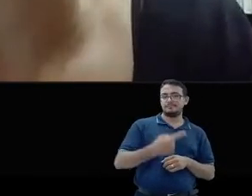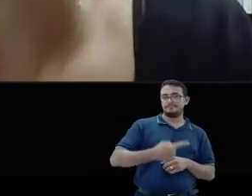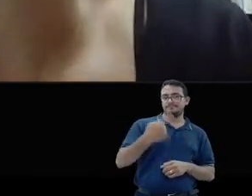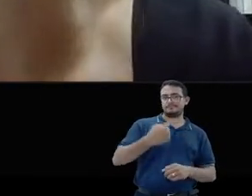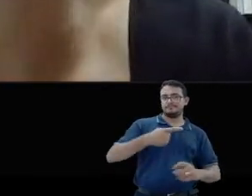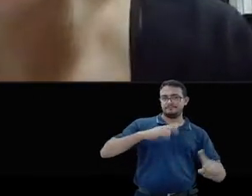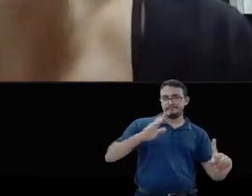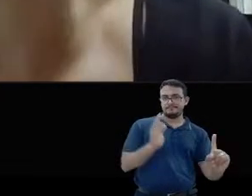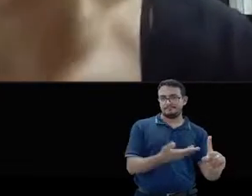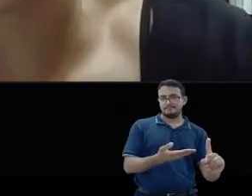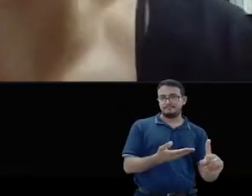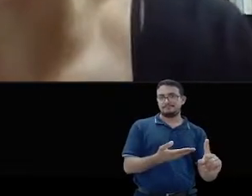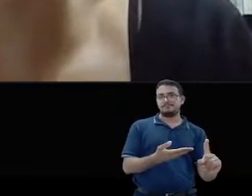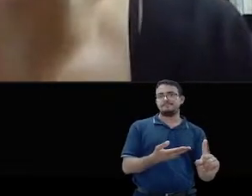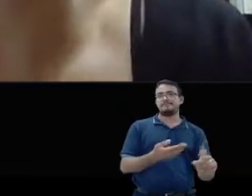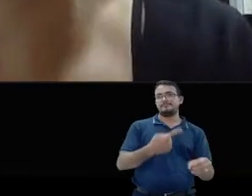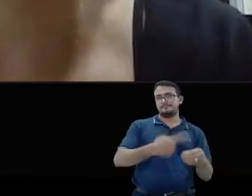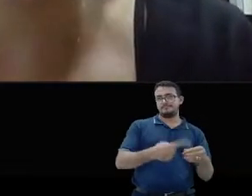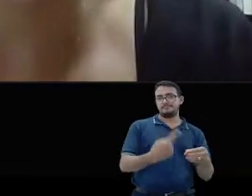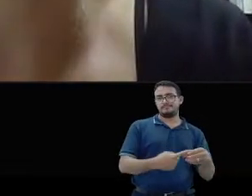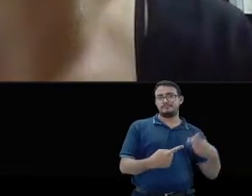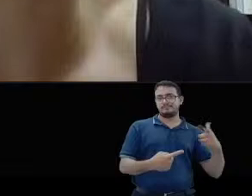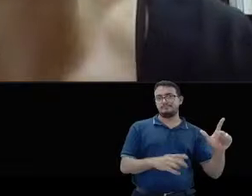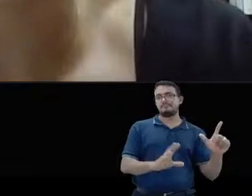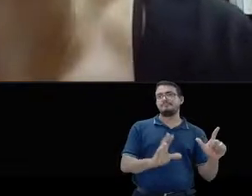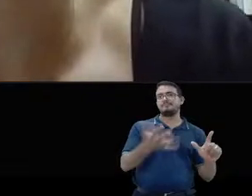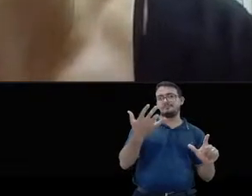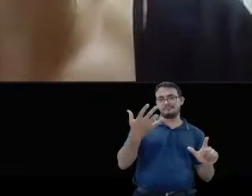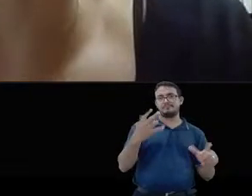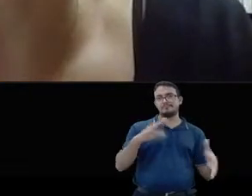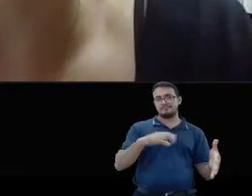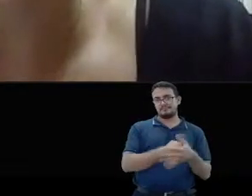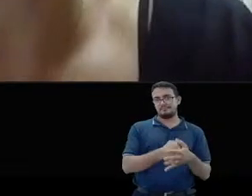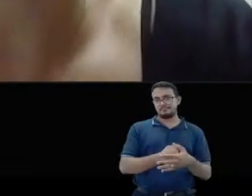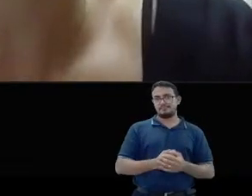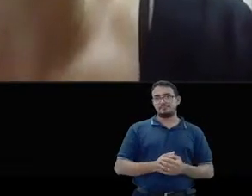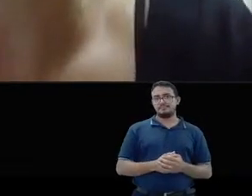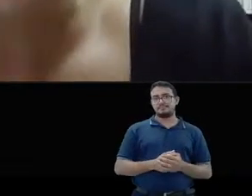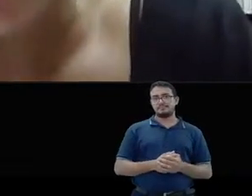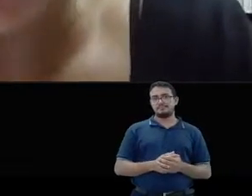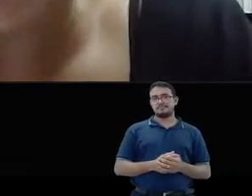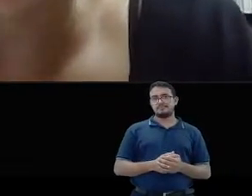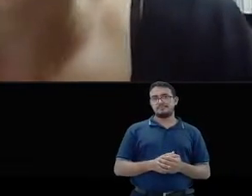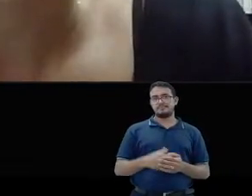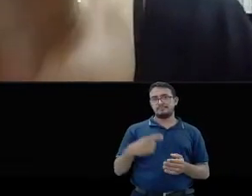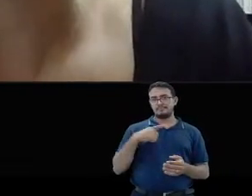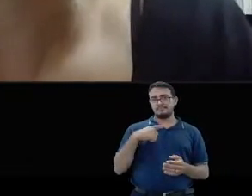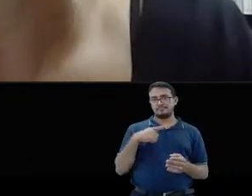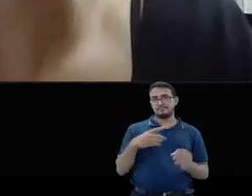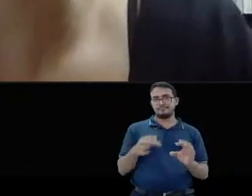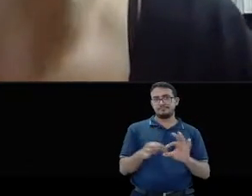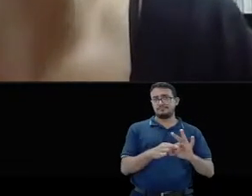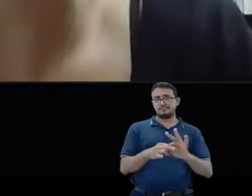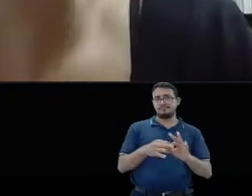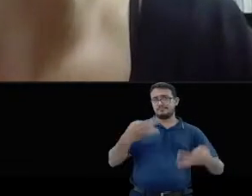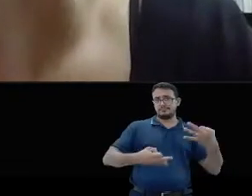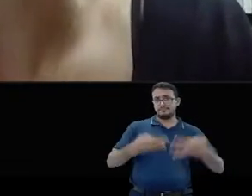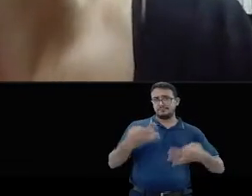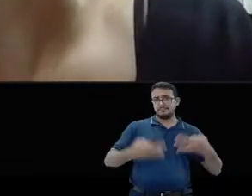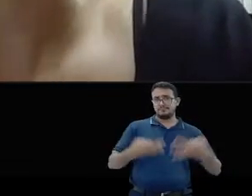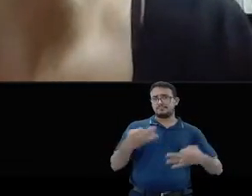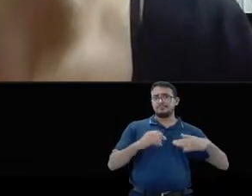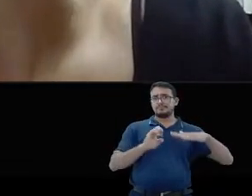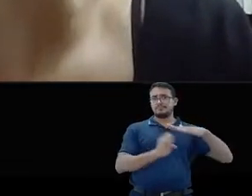aconteceu. Então, aqui, né, a ré entende que, além de não haver nenhuma relação jurídica, né, com a